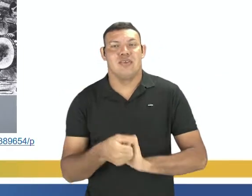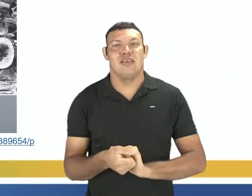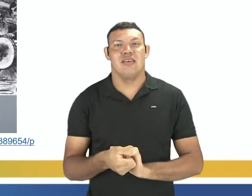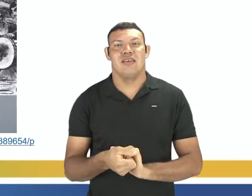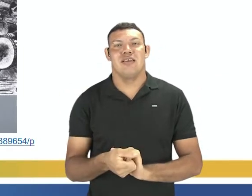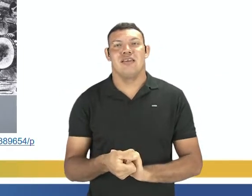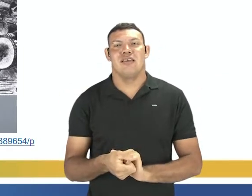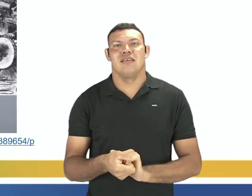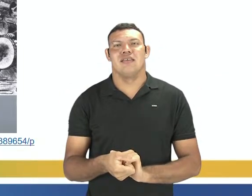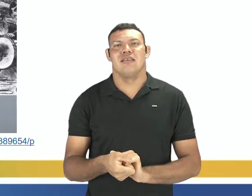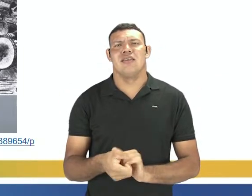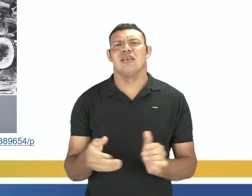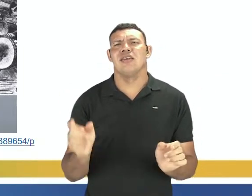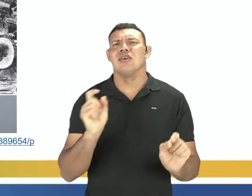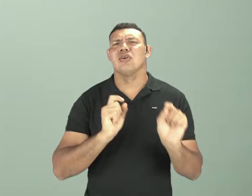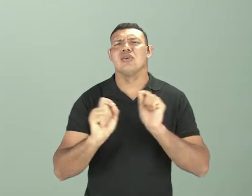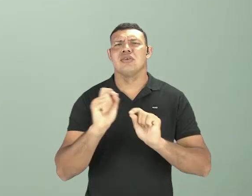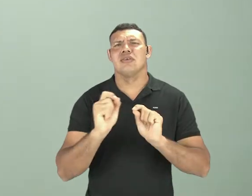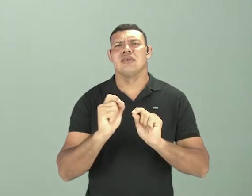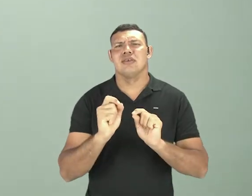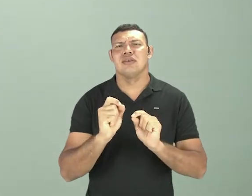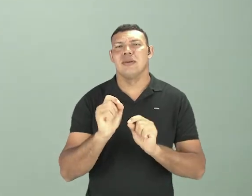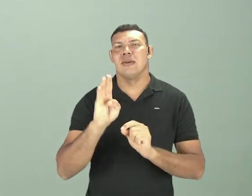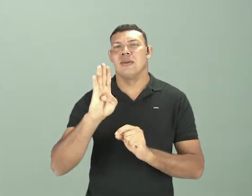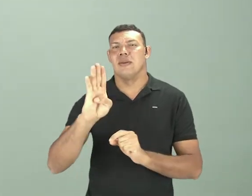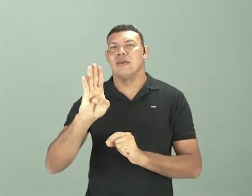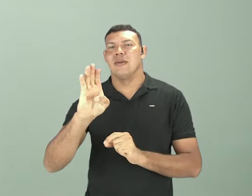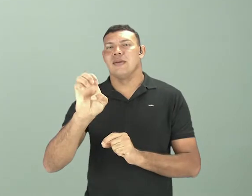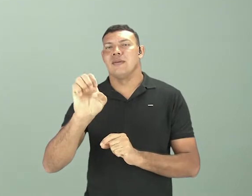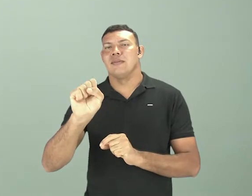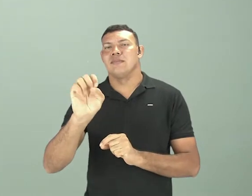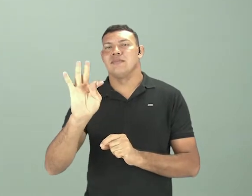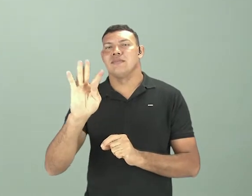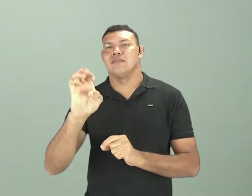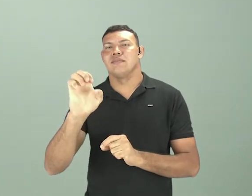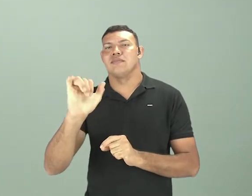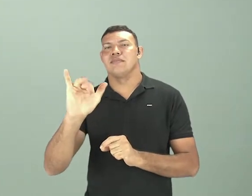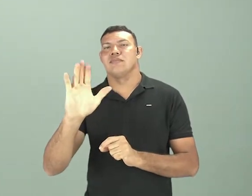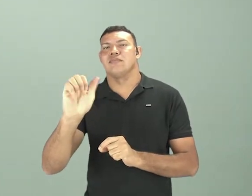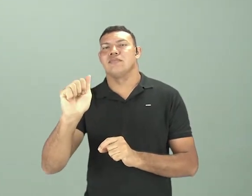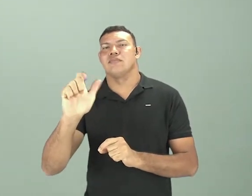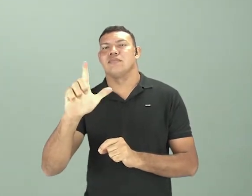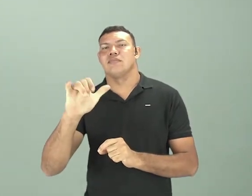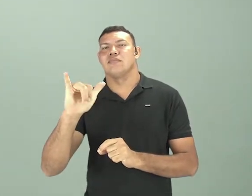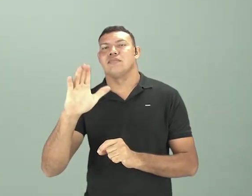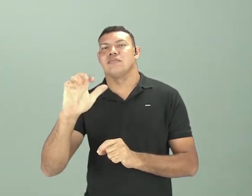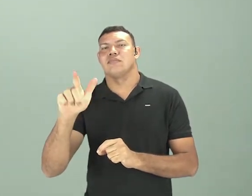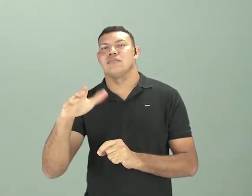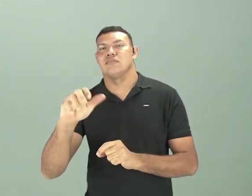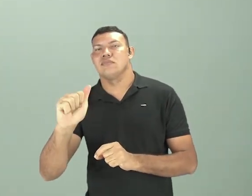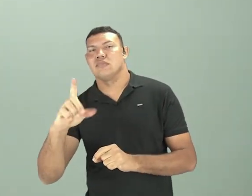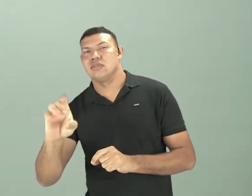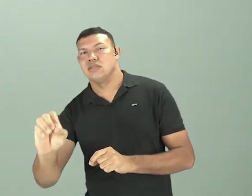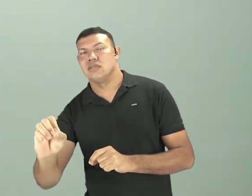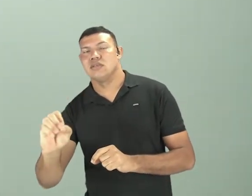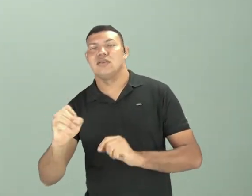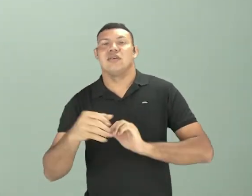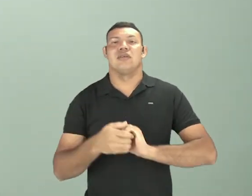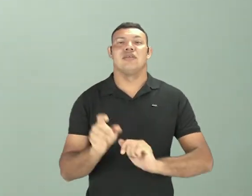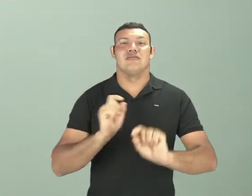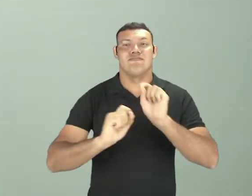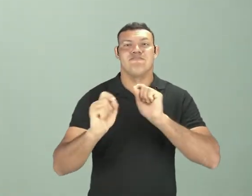o bestializado, que são os bestializados, né? E esse termo, depois, ele vai se transformar